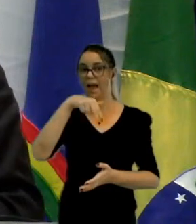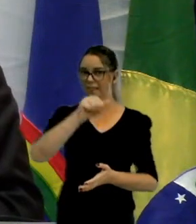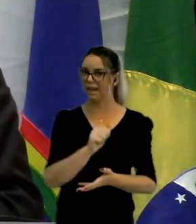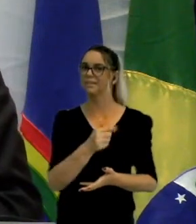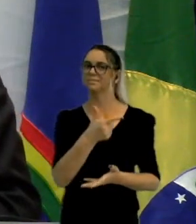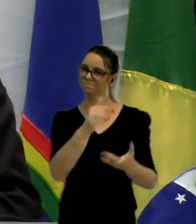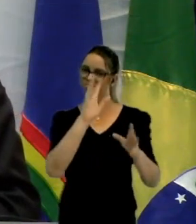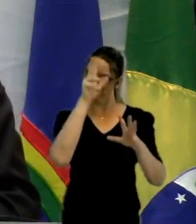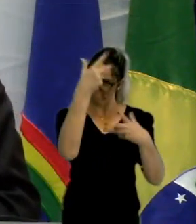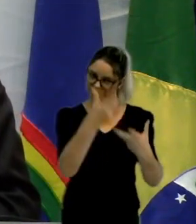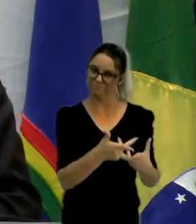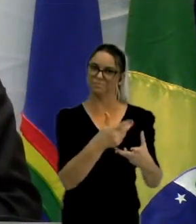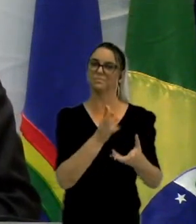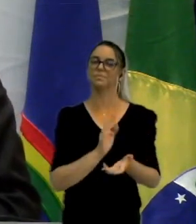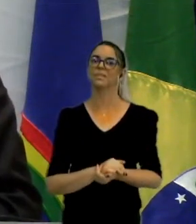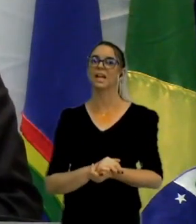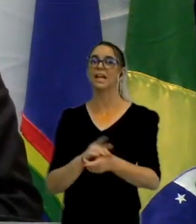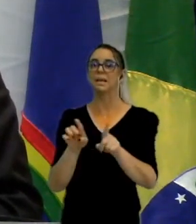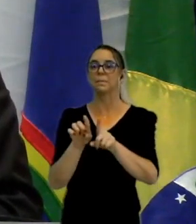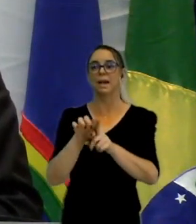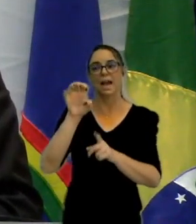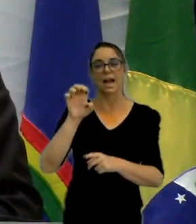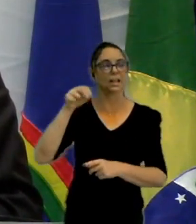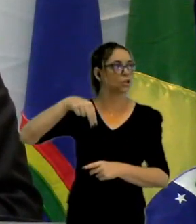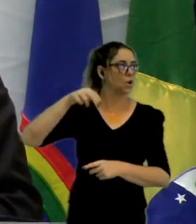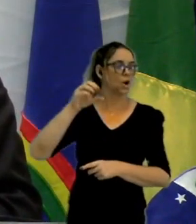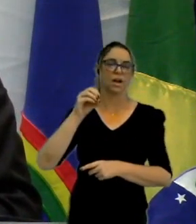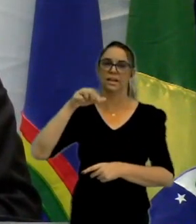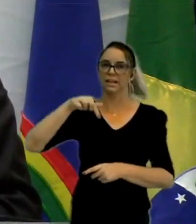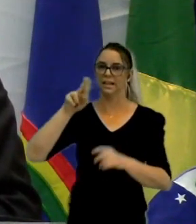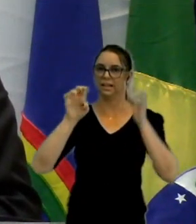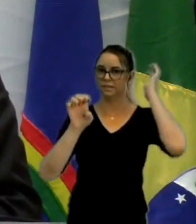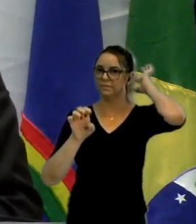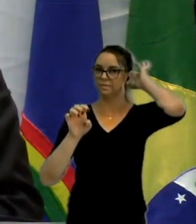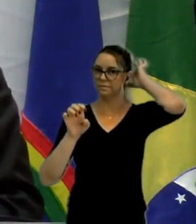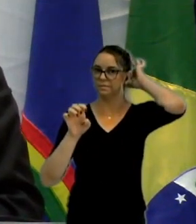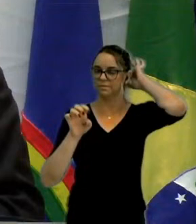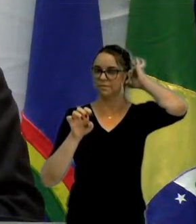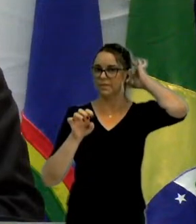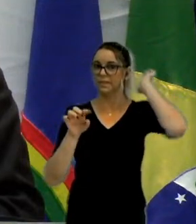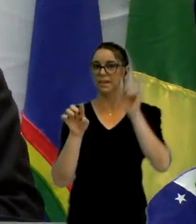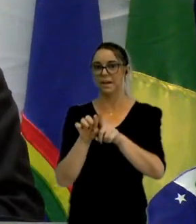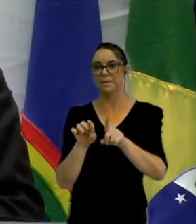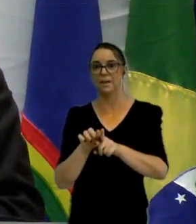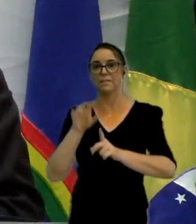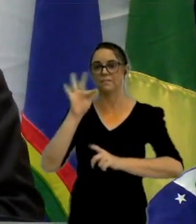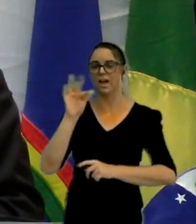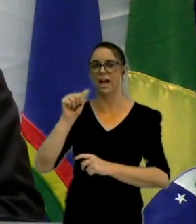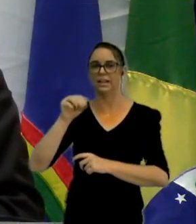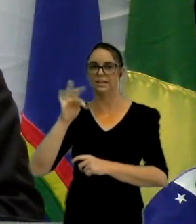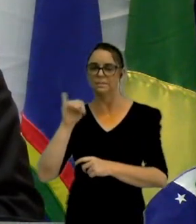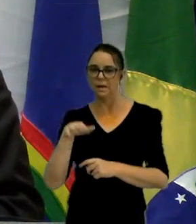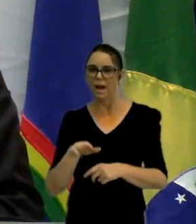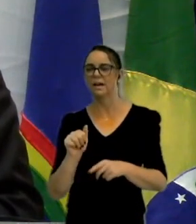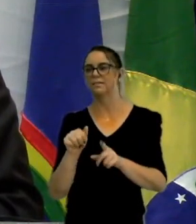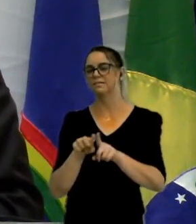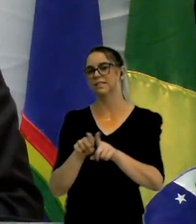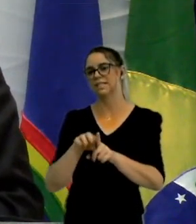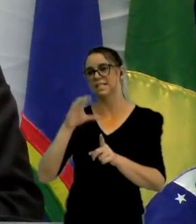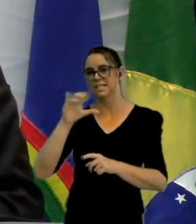e colaboradores. Seu Enoque, lá do CCI, sua esposa Dona Fátima. Seu Cícero, sua esposa Dona